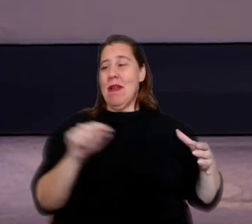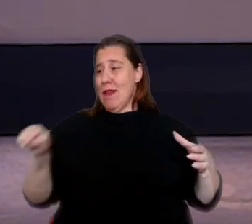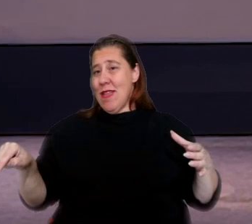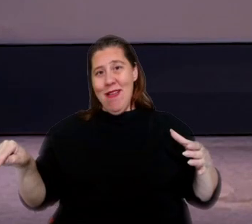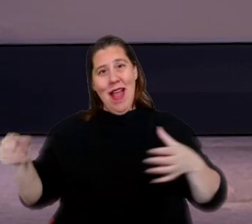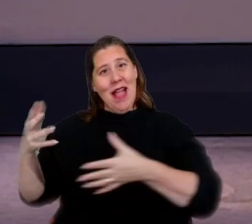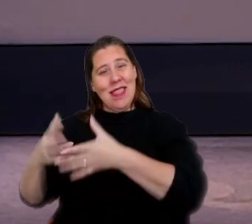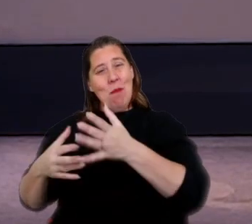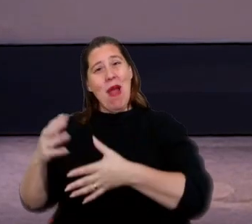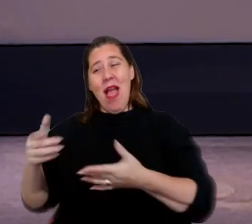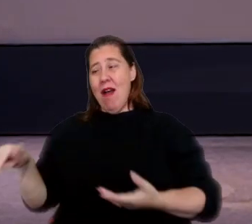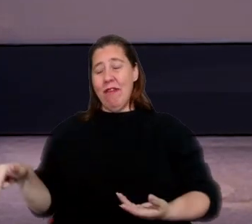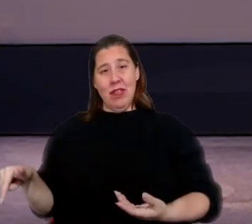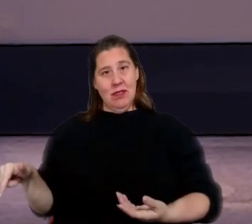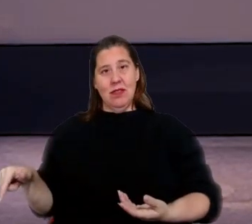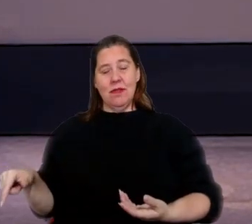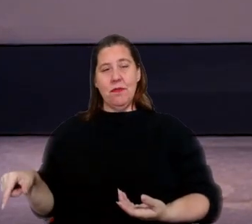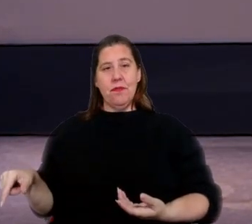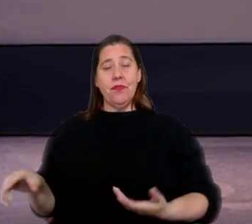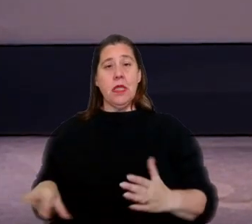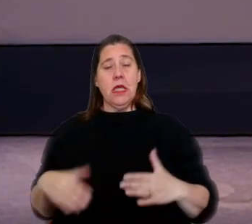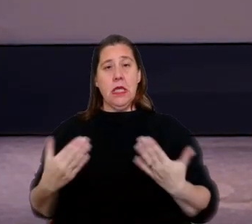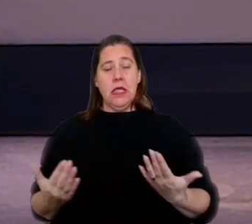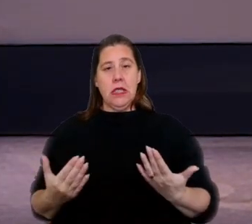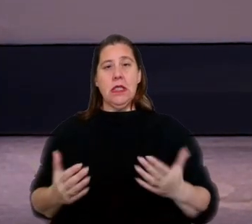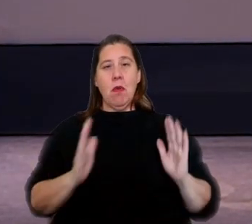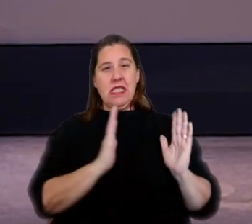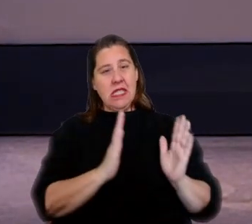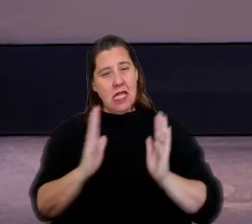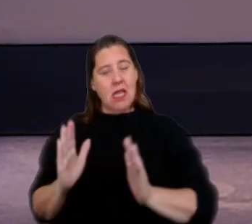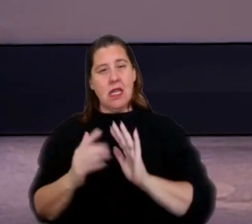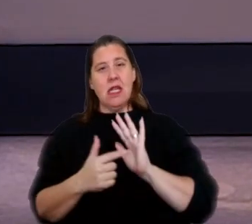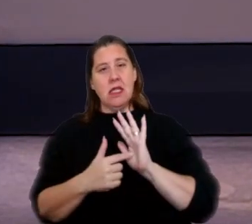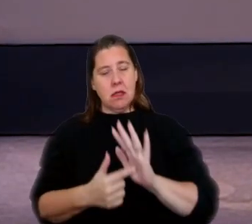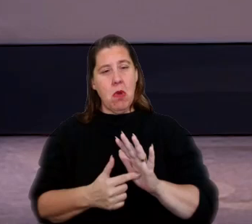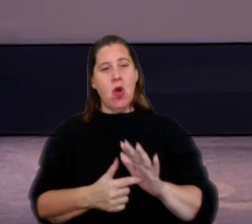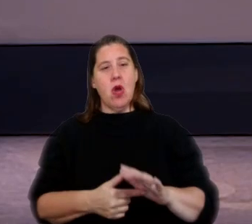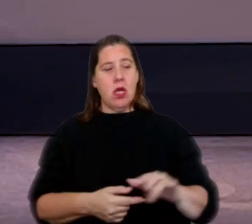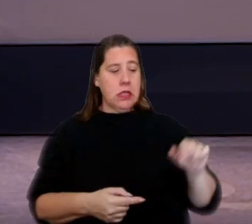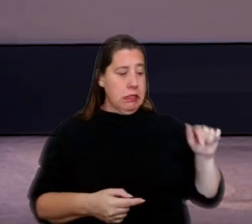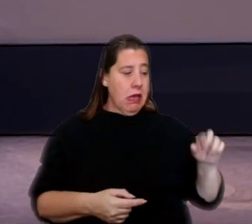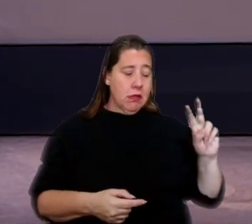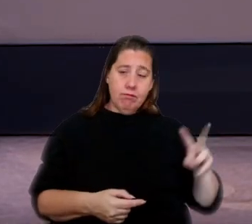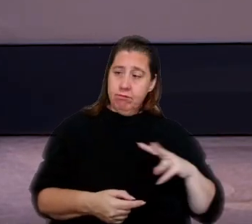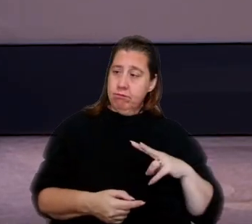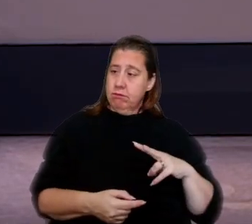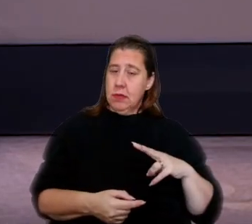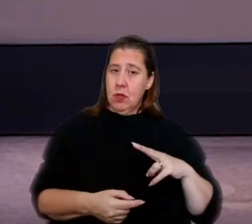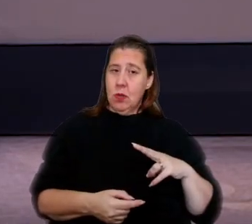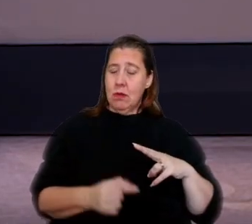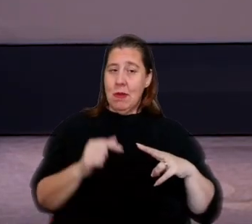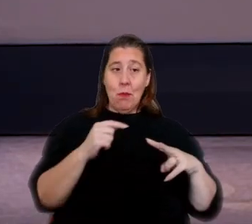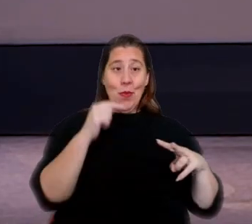imagino, o Remy atrapalhava, deixava um ruído ali, né? Então, essas cenas que a gente vê que ele está